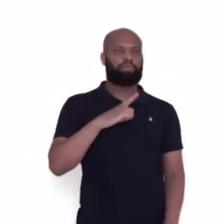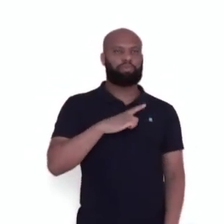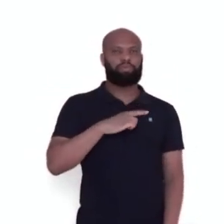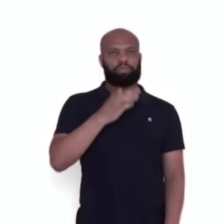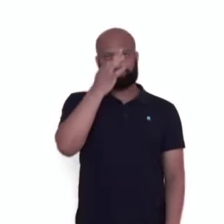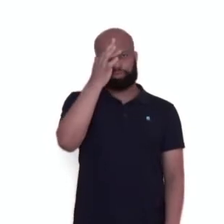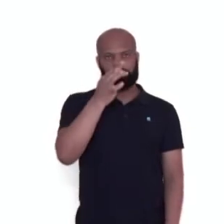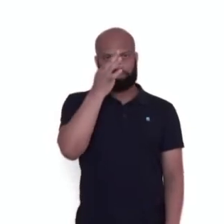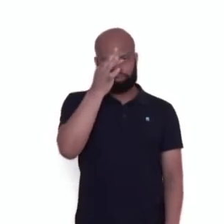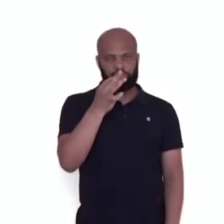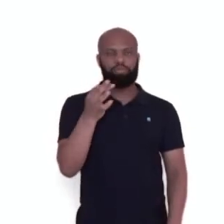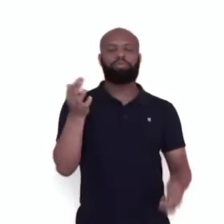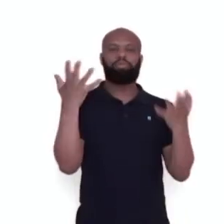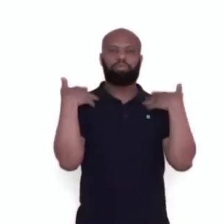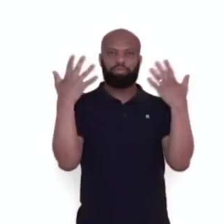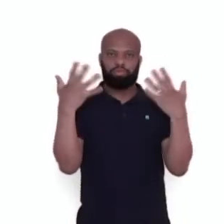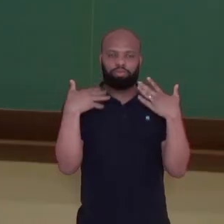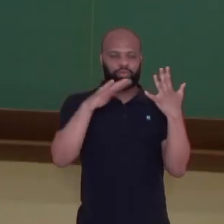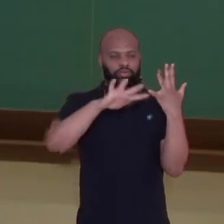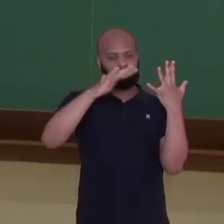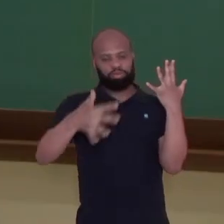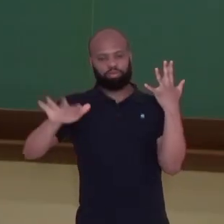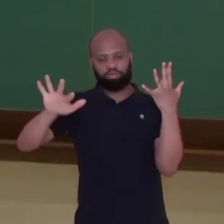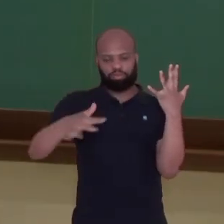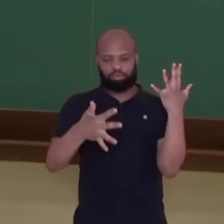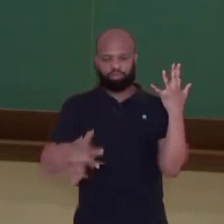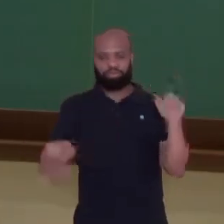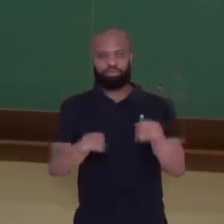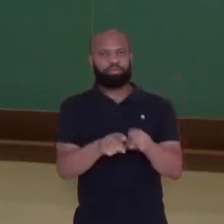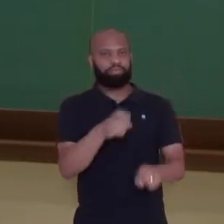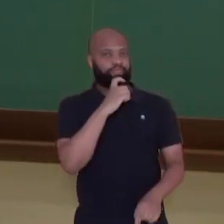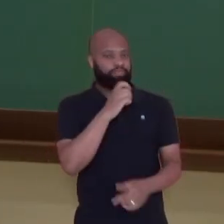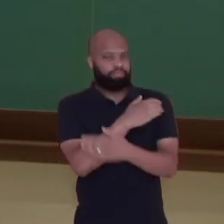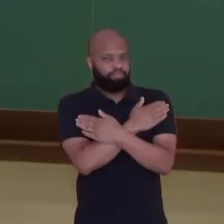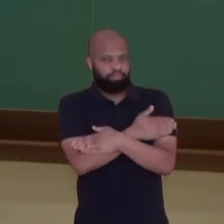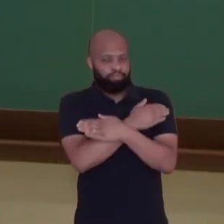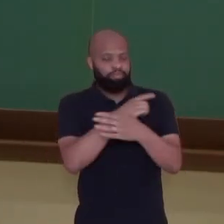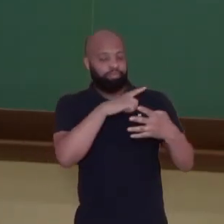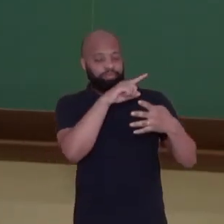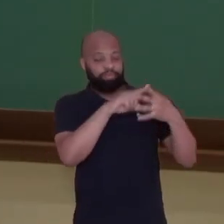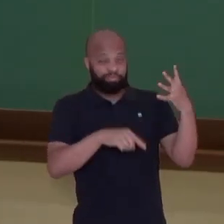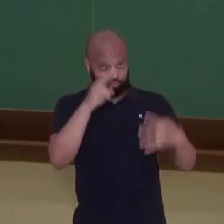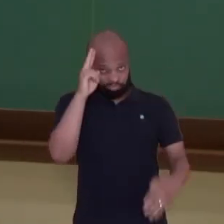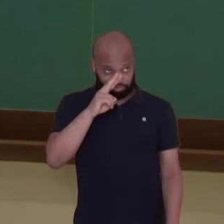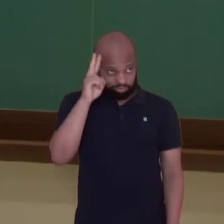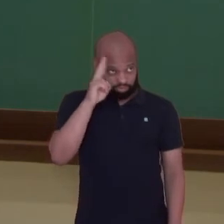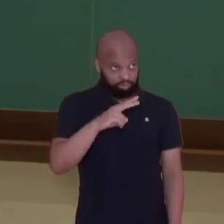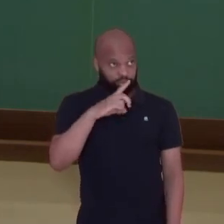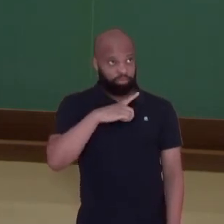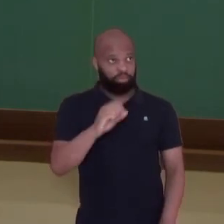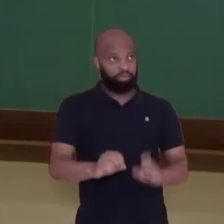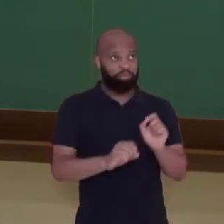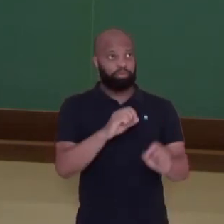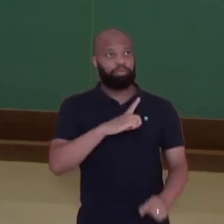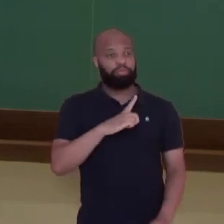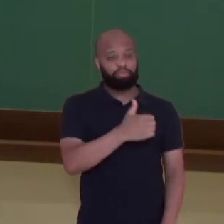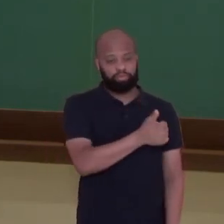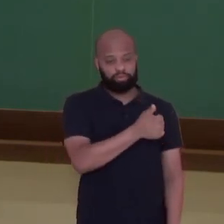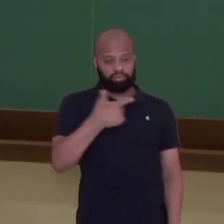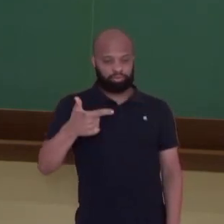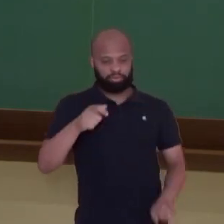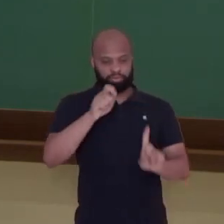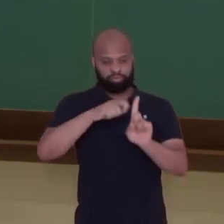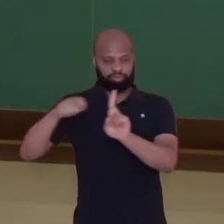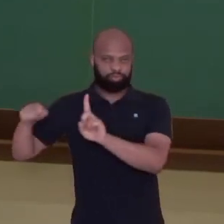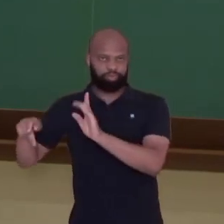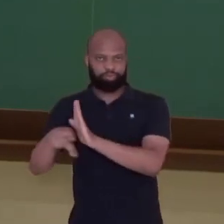primavera, verão, outono e inverno. As 4 estações. Lembra? 12 meses no